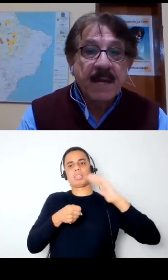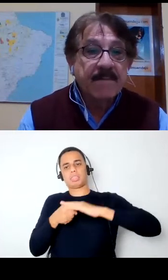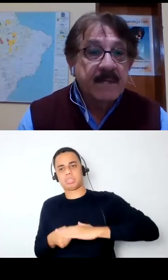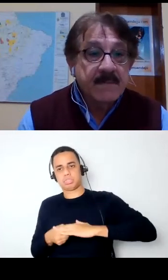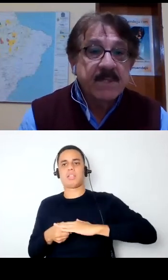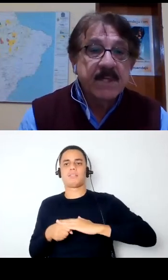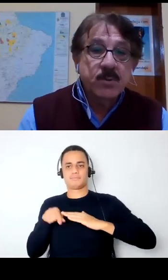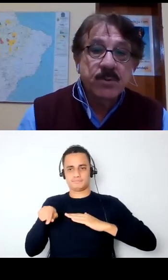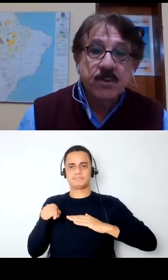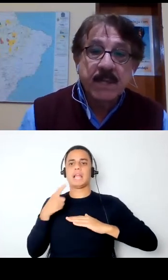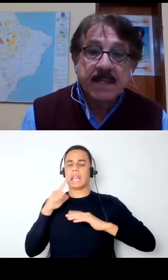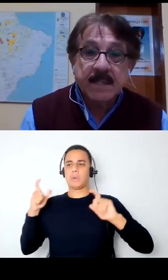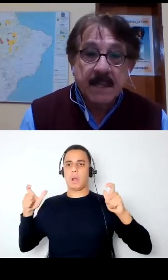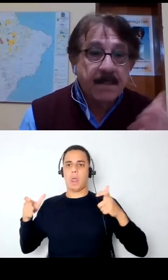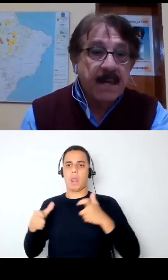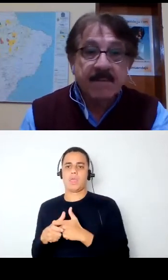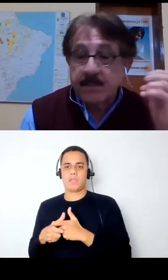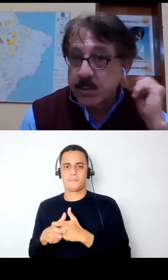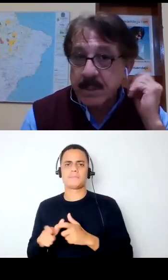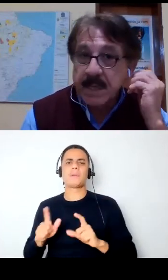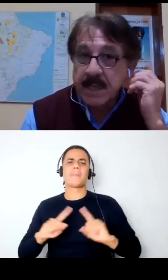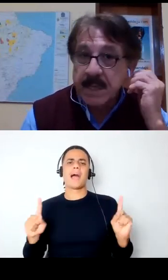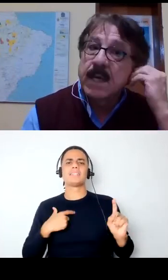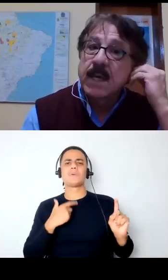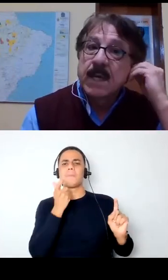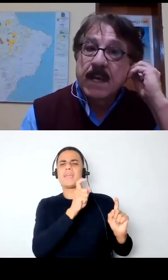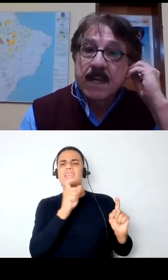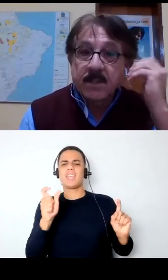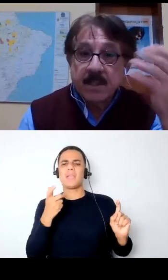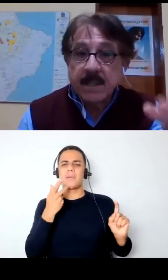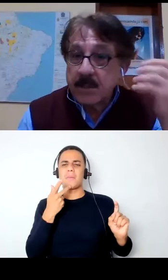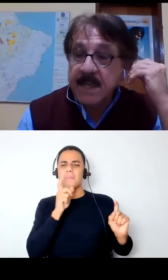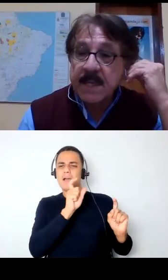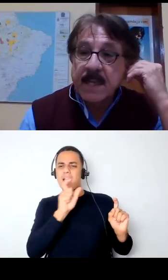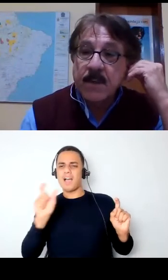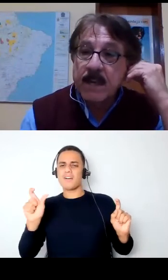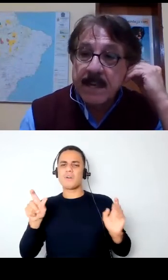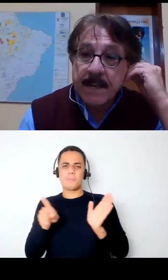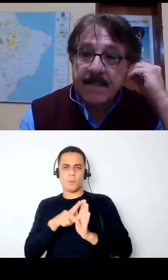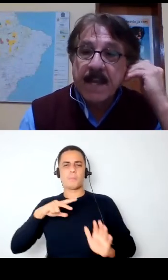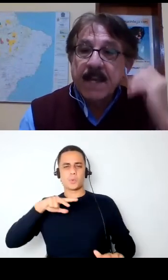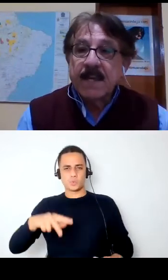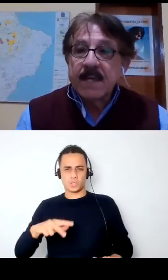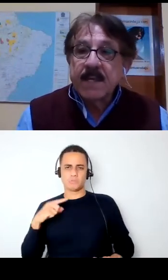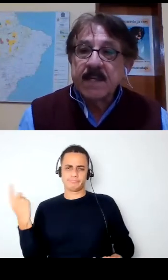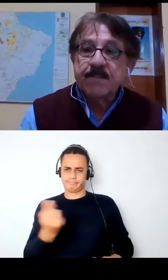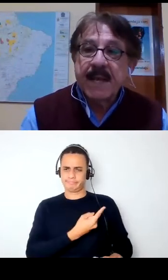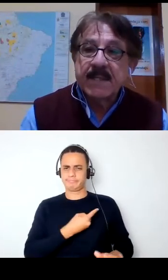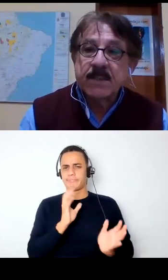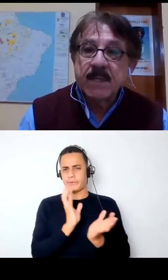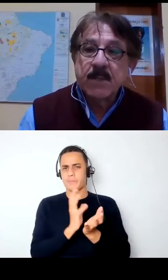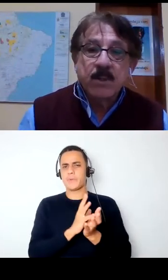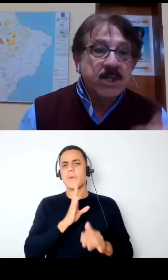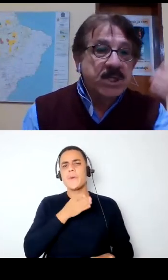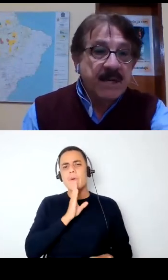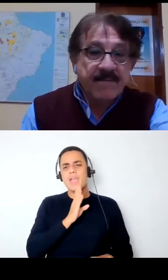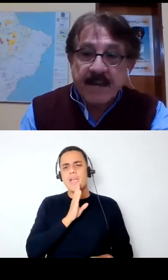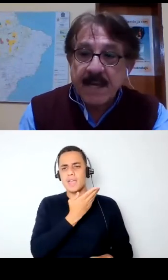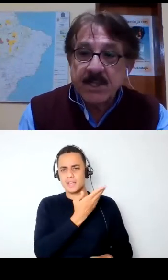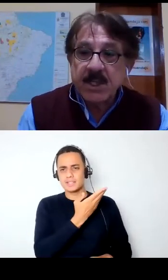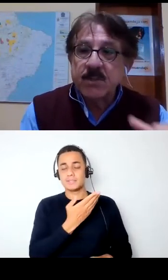sofrem o bombardeio, a pressão, a violência da língua majoritária, e aí tem vários processos